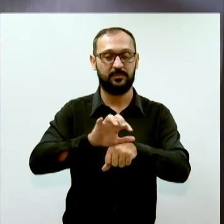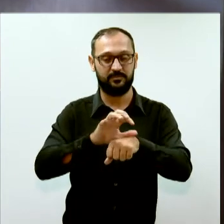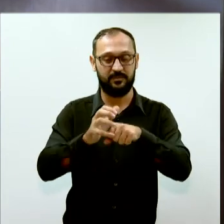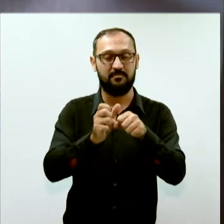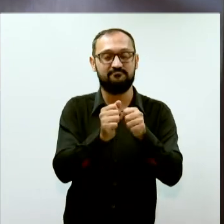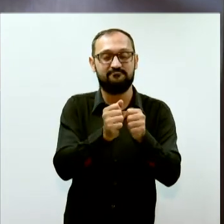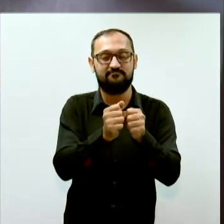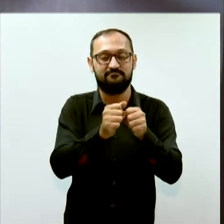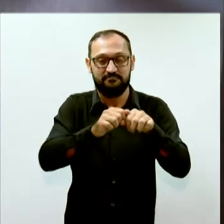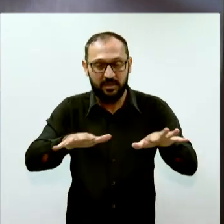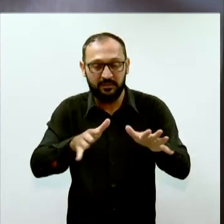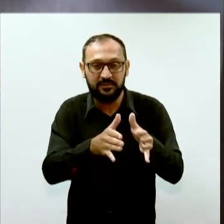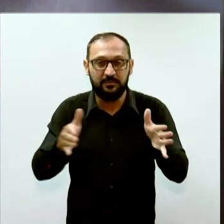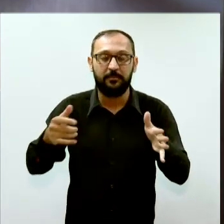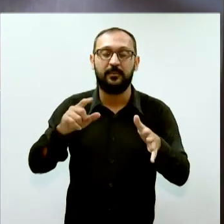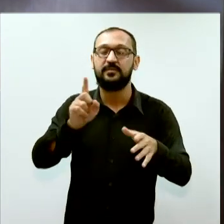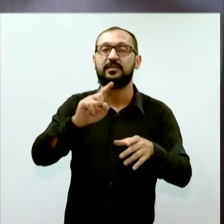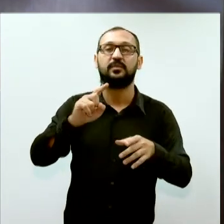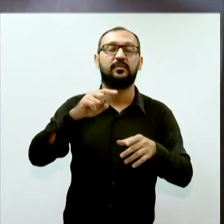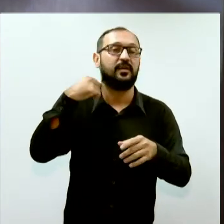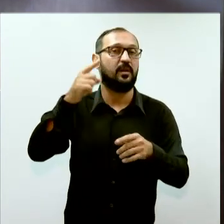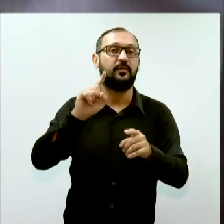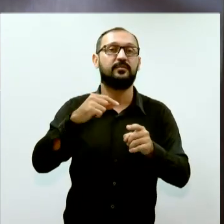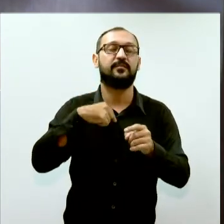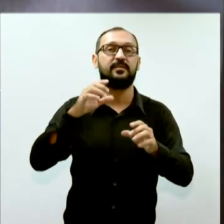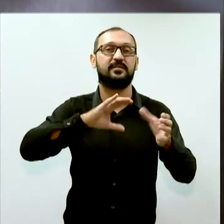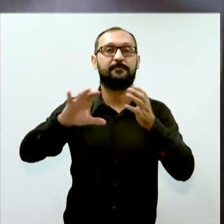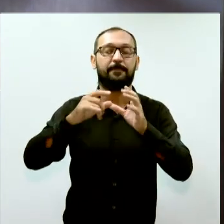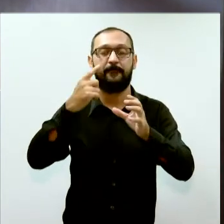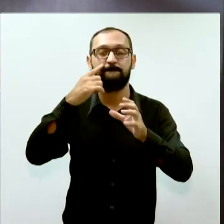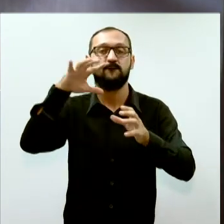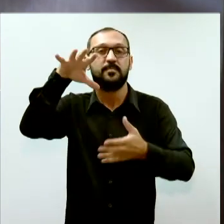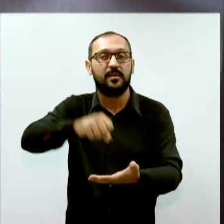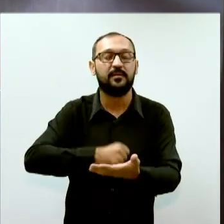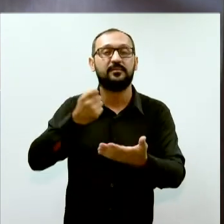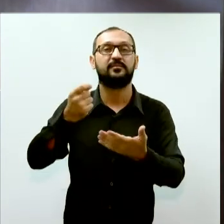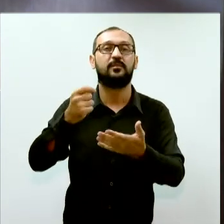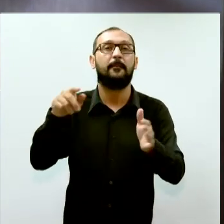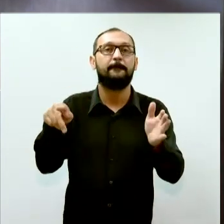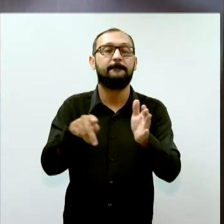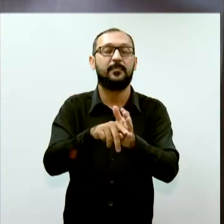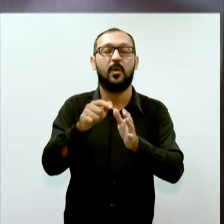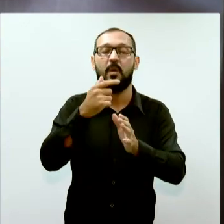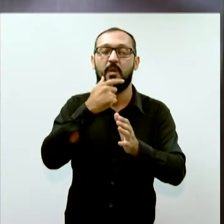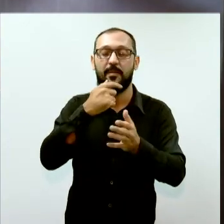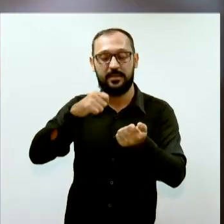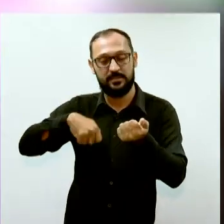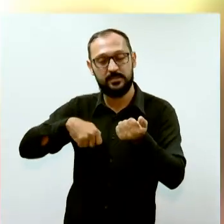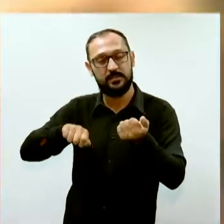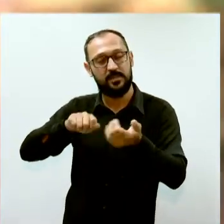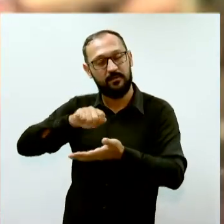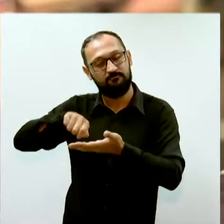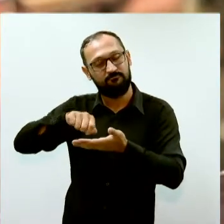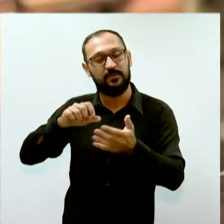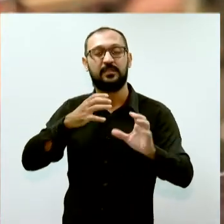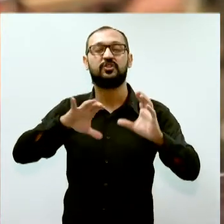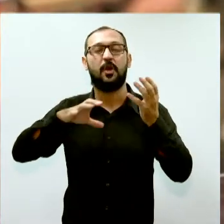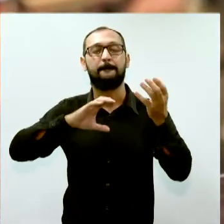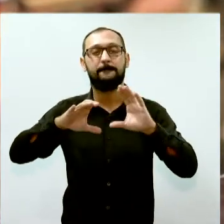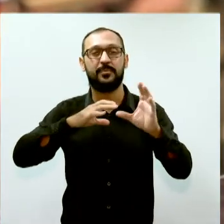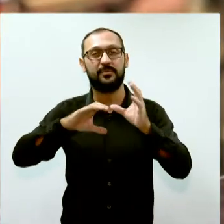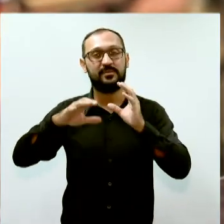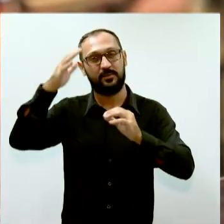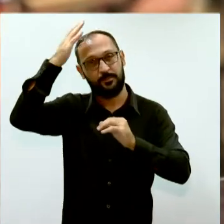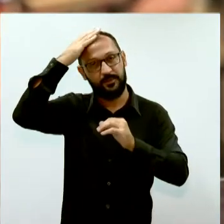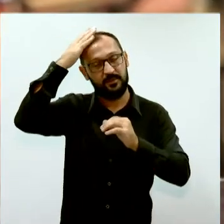Durante a pandemia, até como forma, né, de não estar surtando, você compôs a canção Pegada, com o compositor paranaense Troy